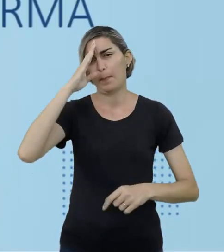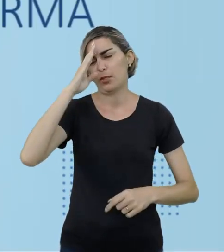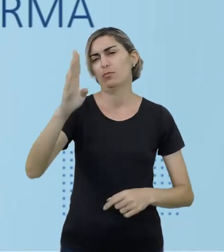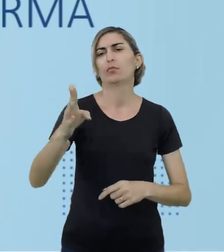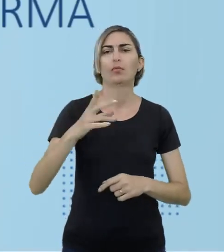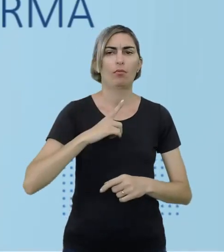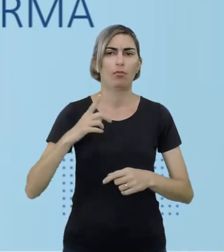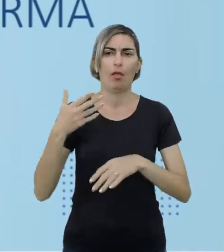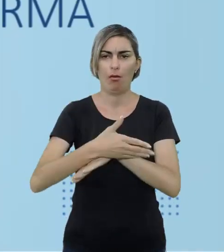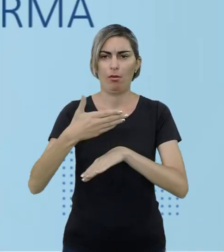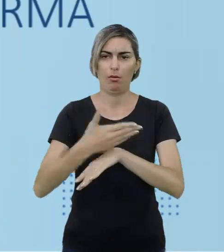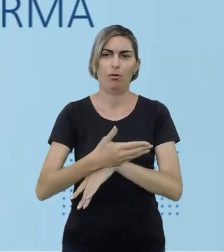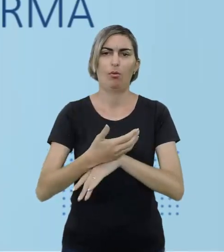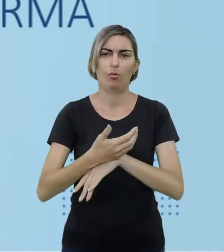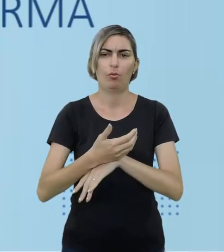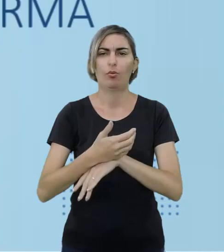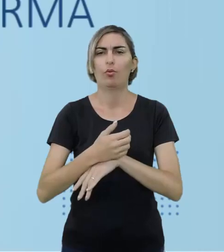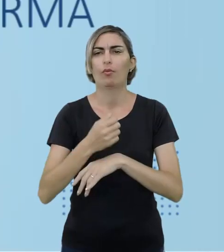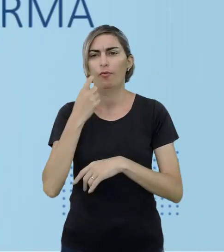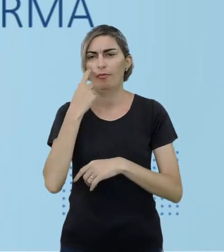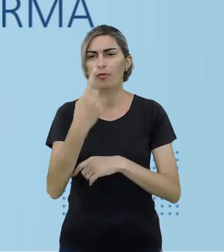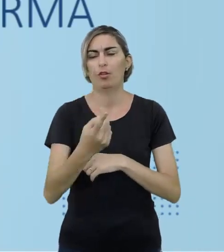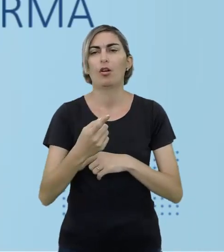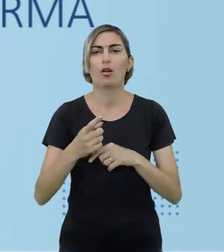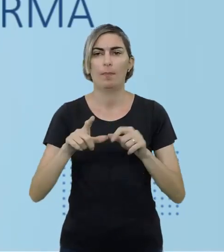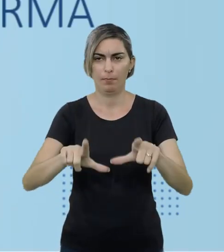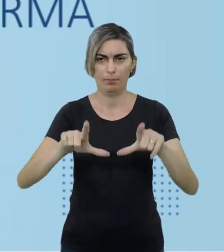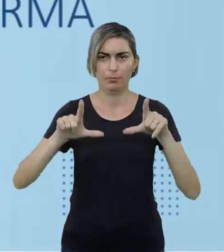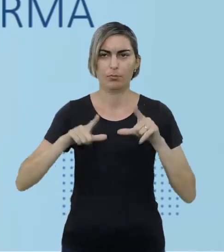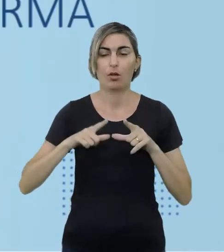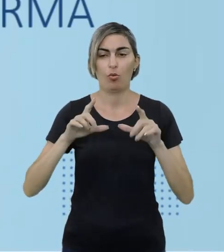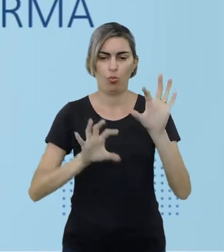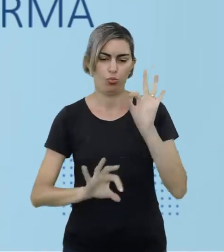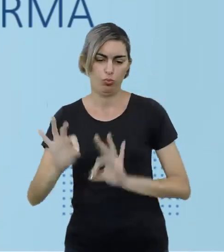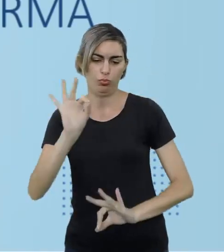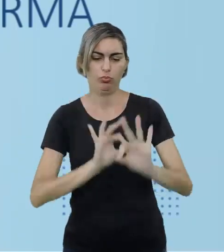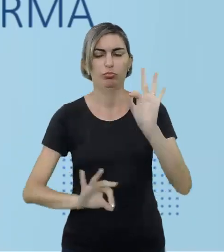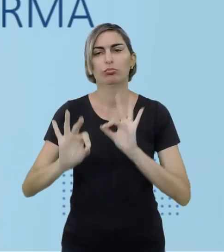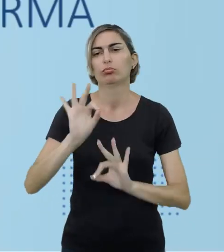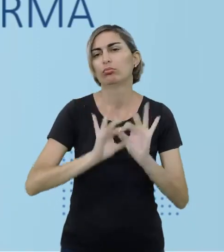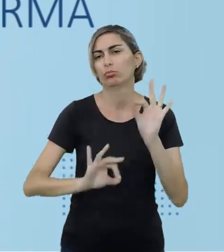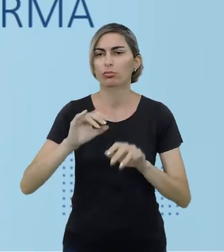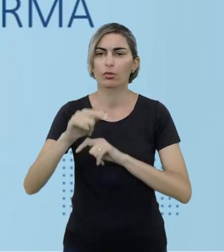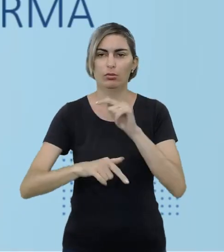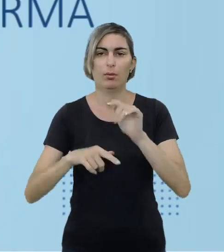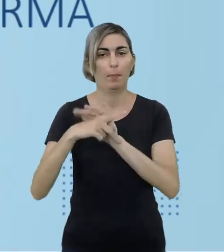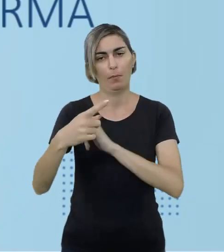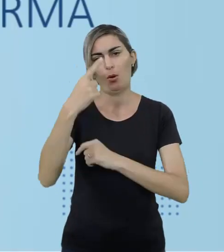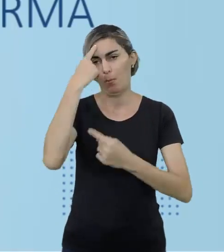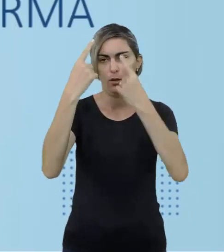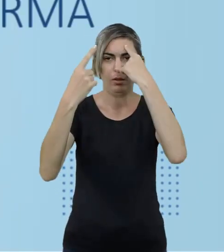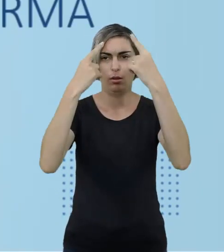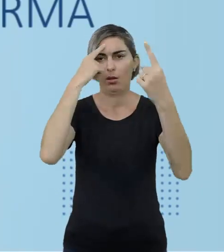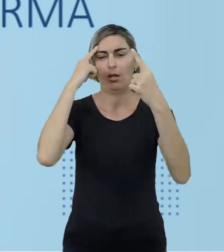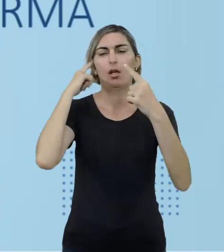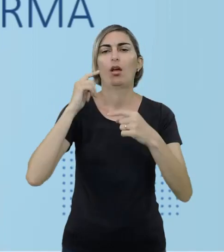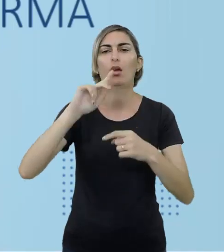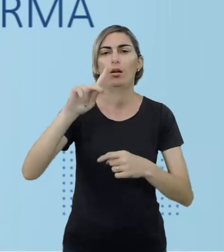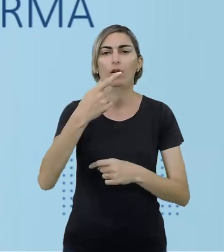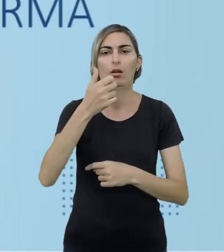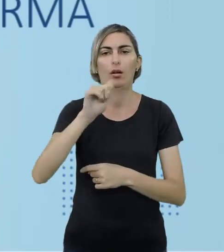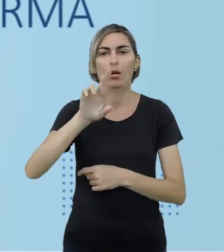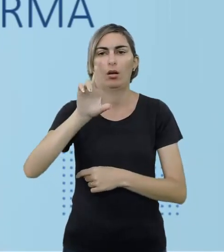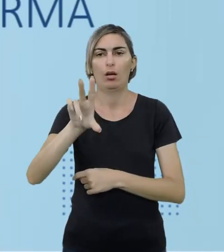quem tem acesso à placa Arduino física, então vai conseguir montar os circuitos, vai conseguir trabalhar com a própria IDE do Arduino, o que